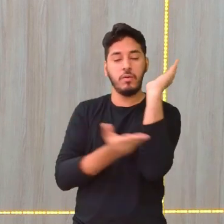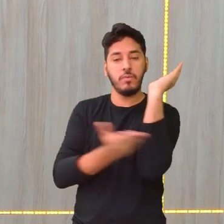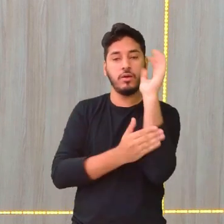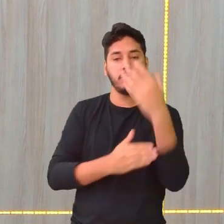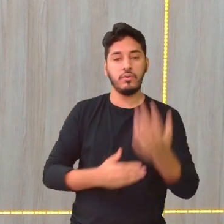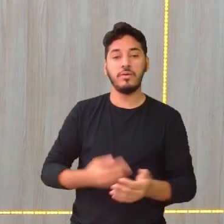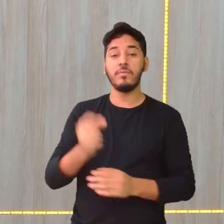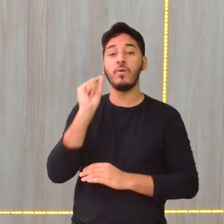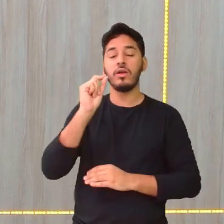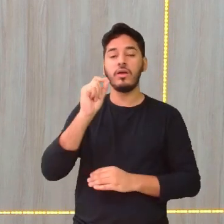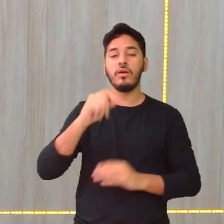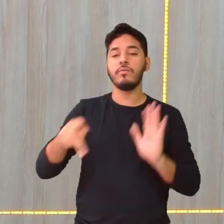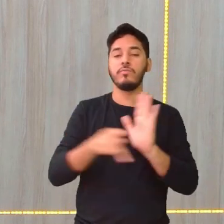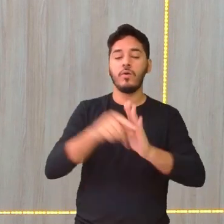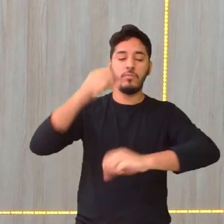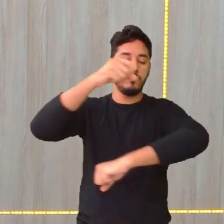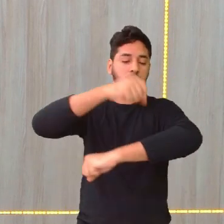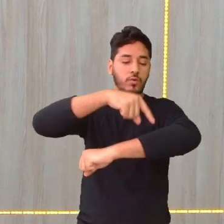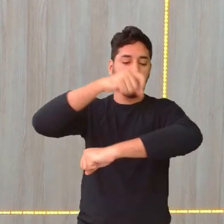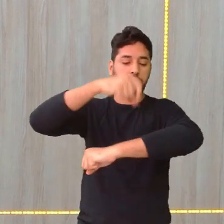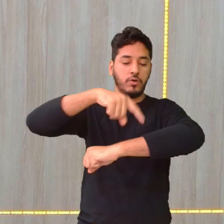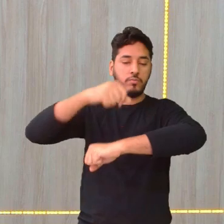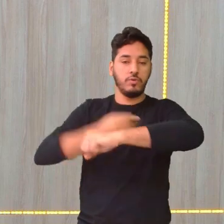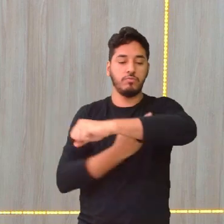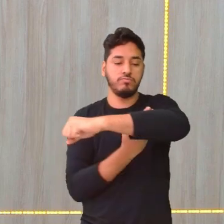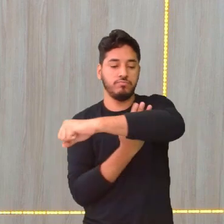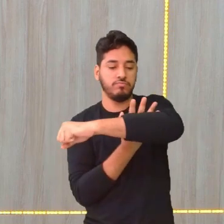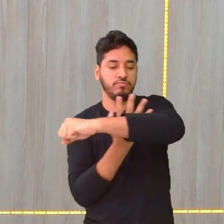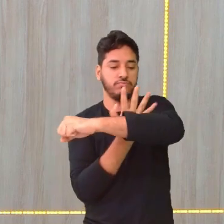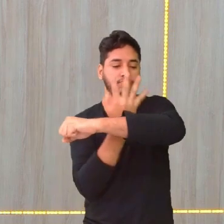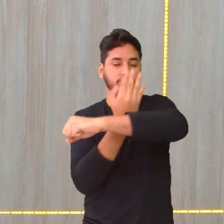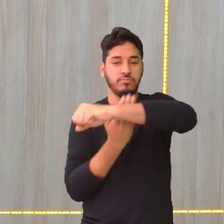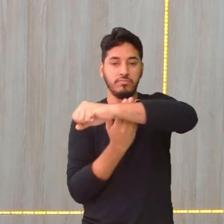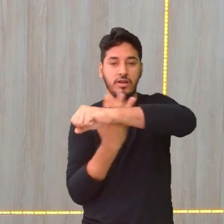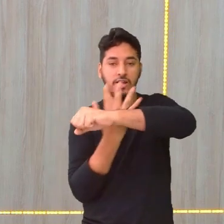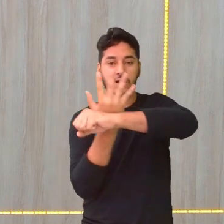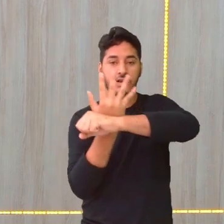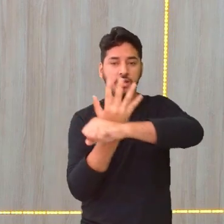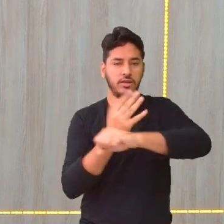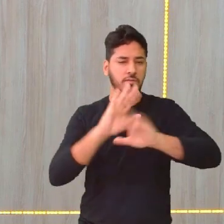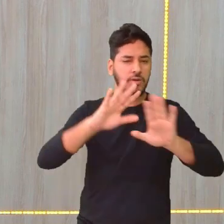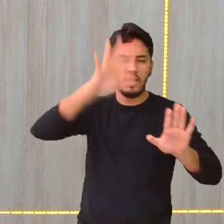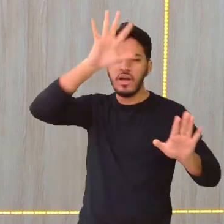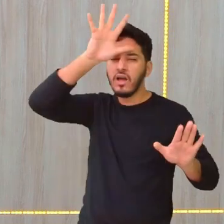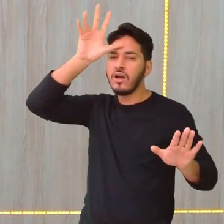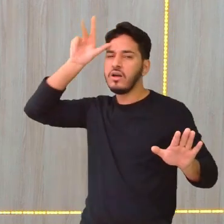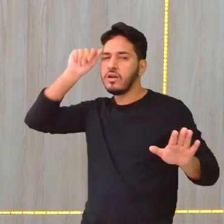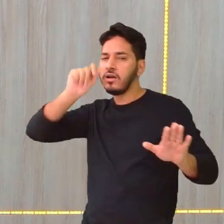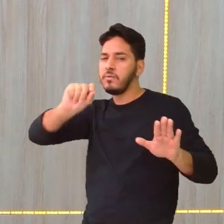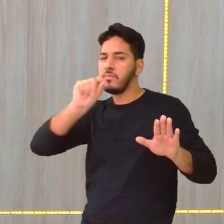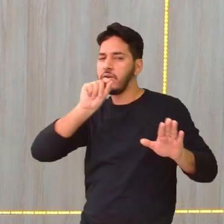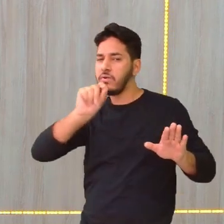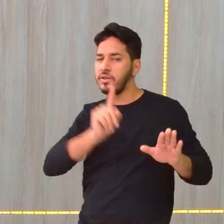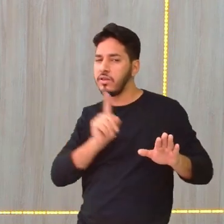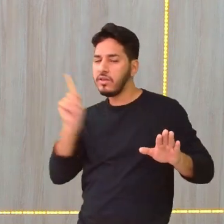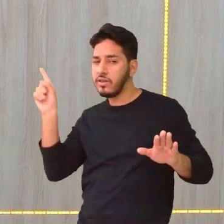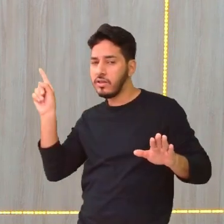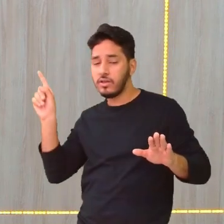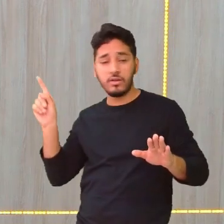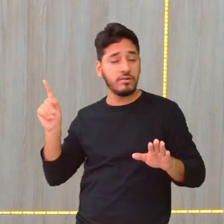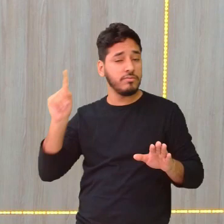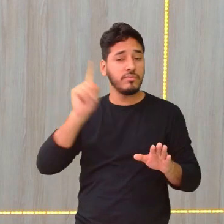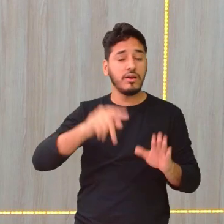plantar cana-de-açúcar, né, para produzir engenhos. E no caso da floresta amazônica, vai ser justamente para